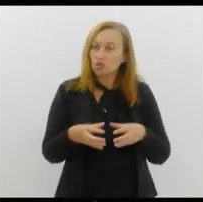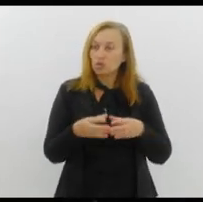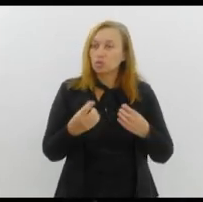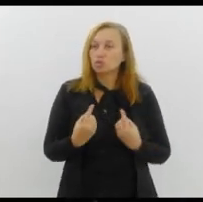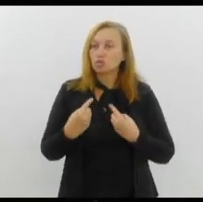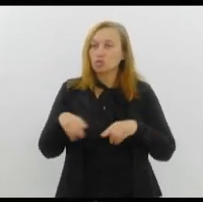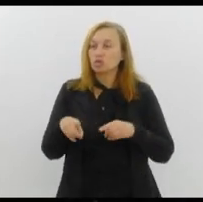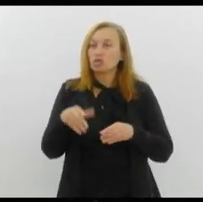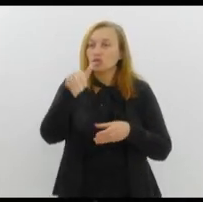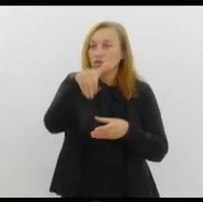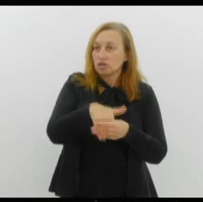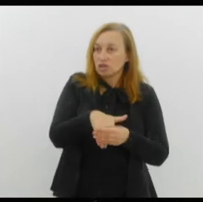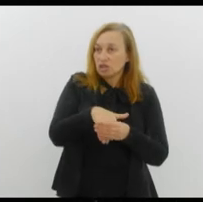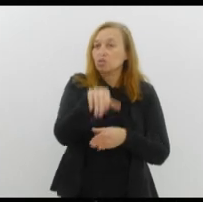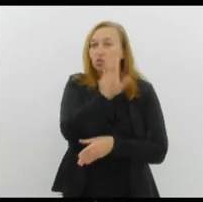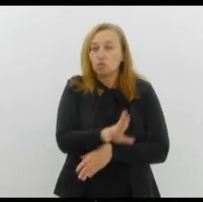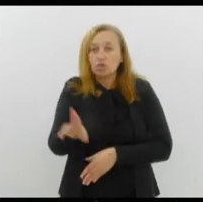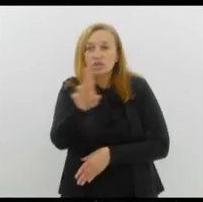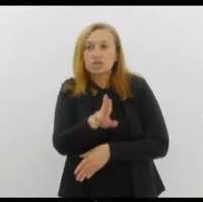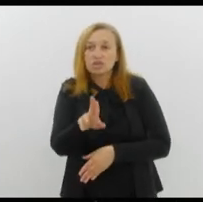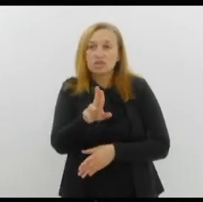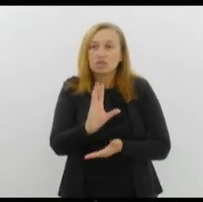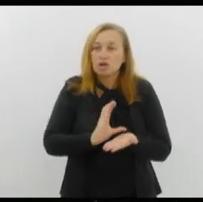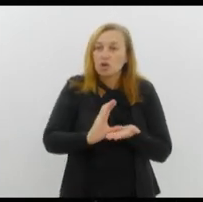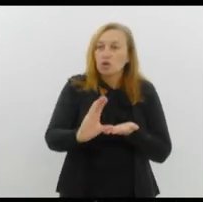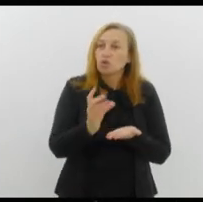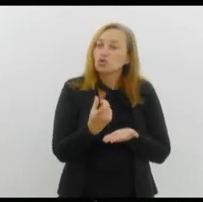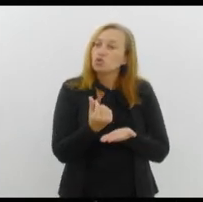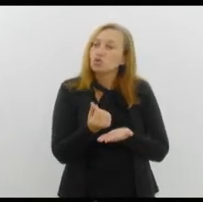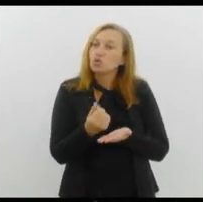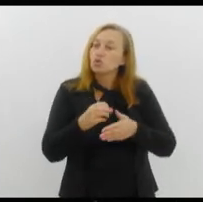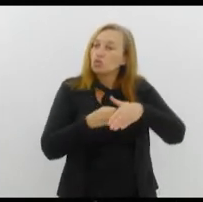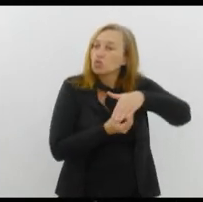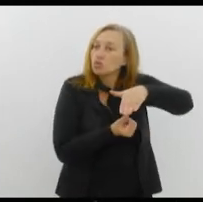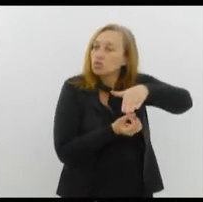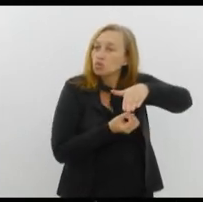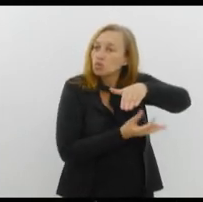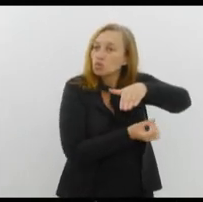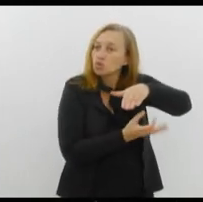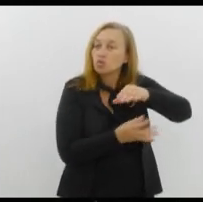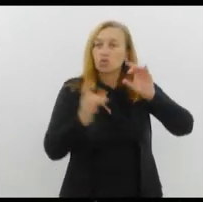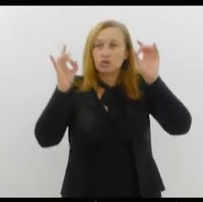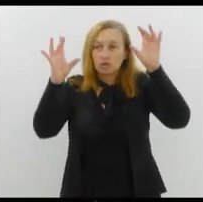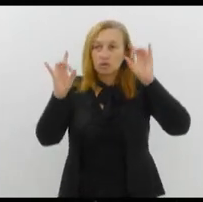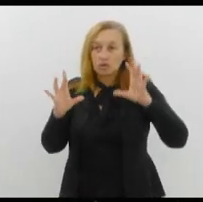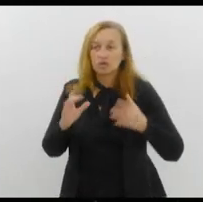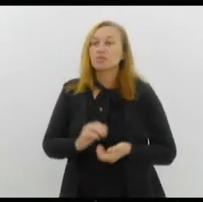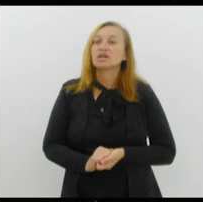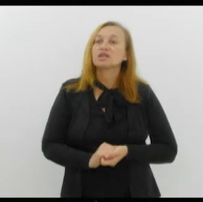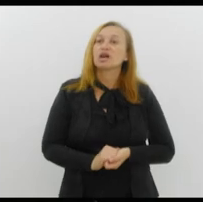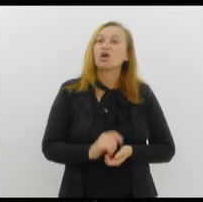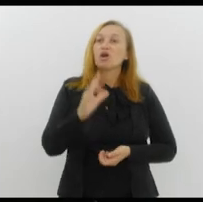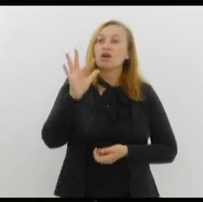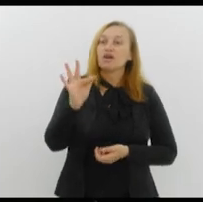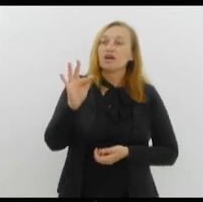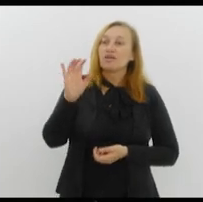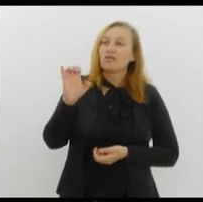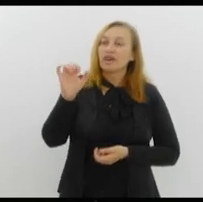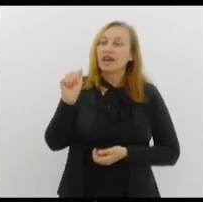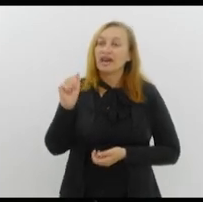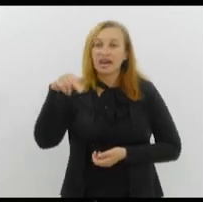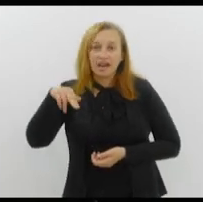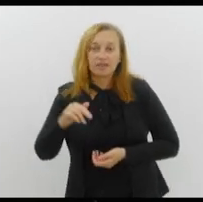a utilização de recursos do Fundo Especial de Controle Ambiental, FECAM, para transporte de baixo